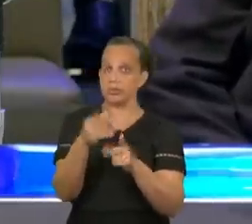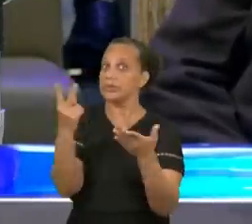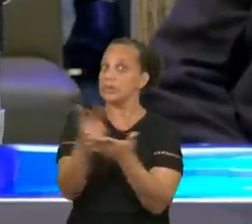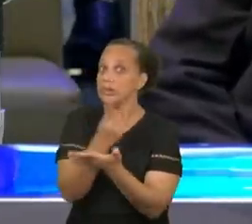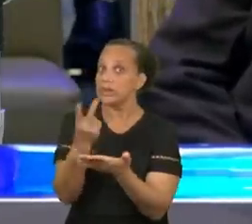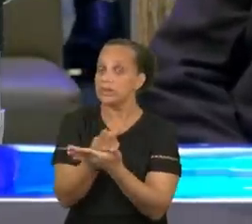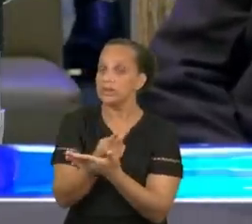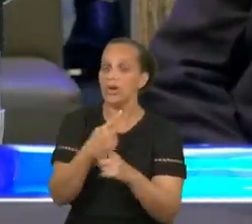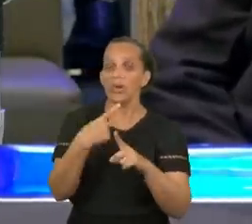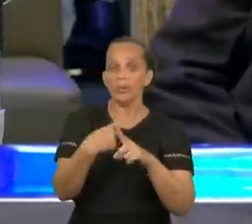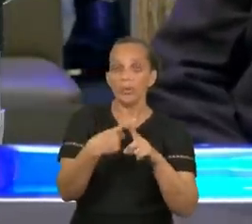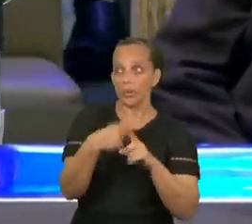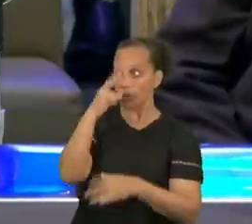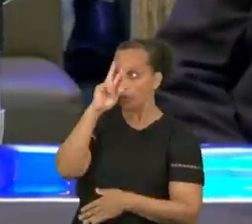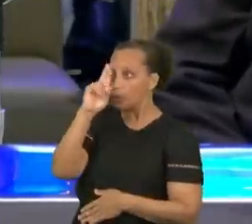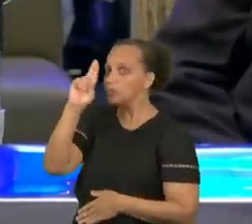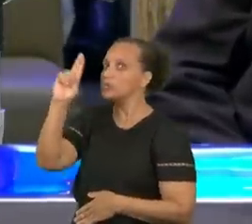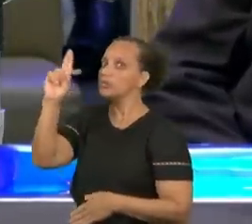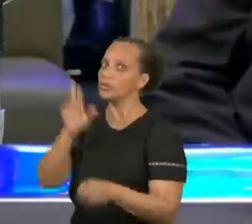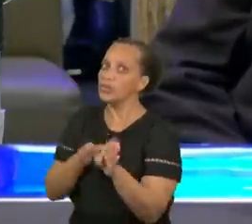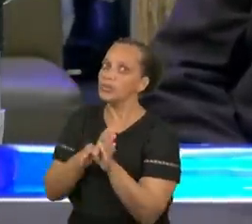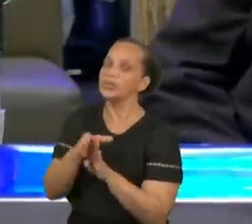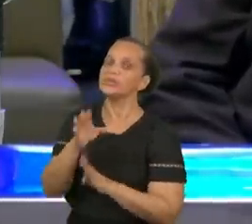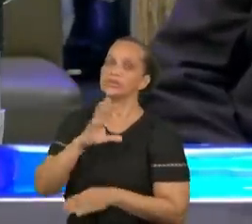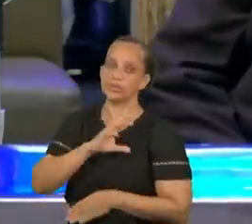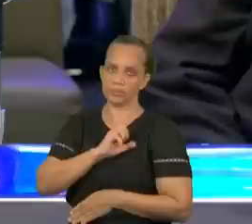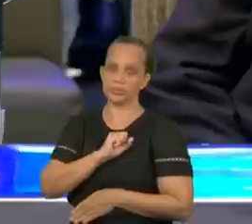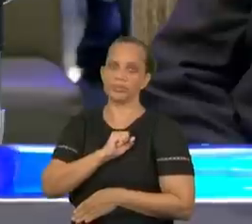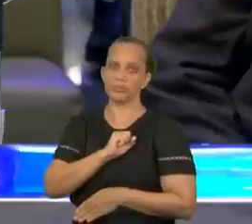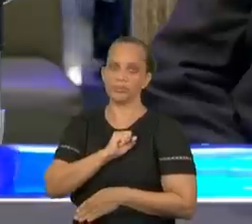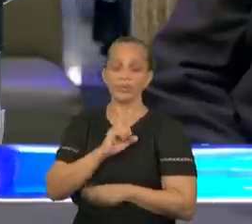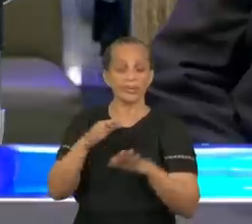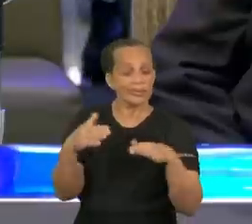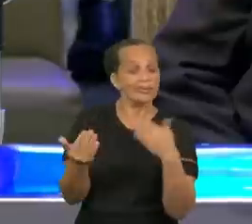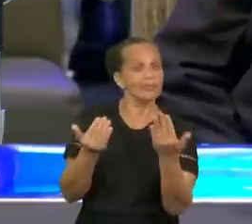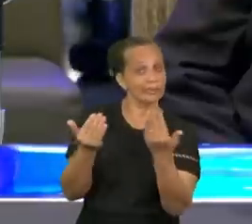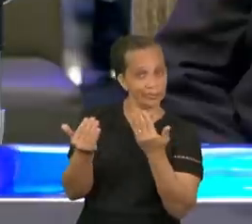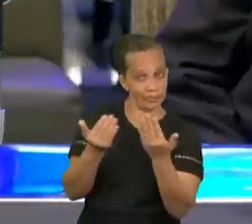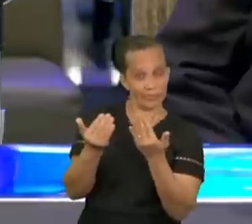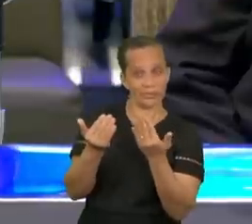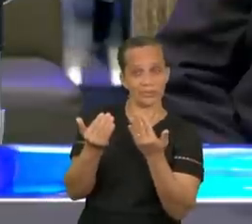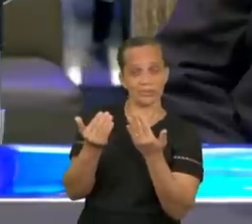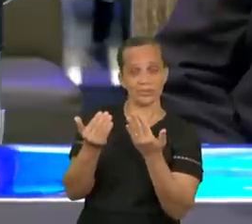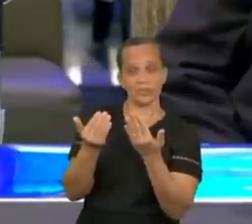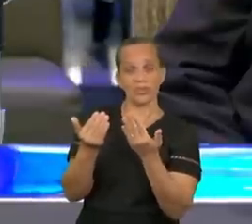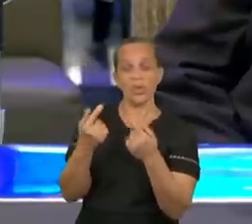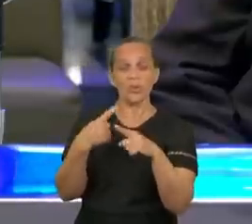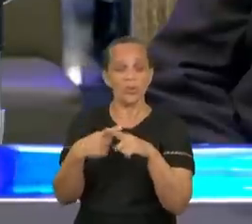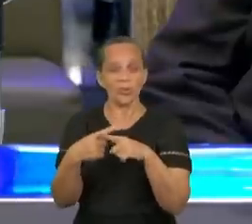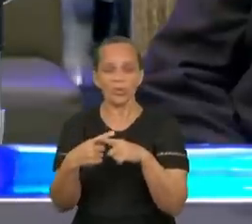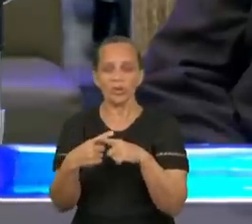o Senhor corrige o que ama o versículo 7 disse se suportais a correção Deus nos trata como filhos porque filho a